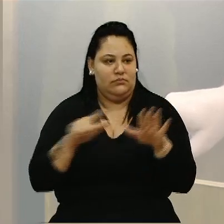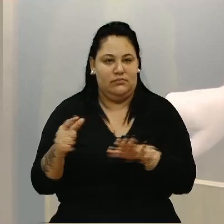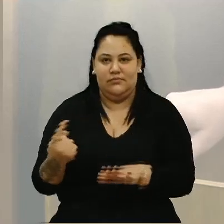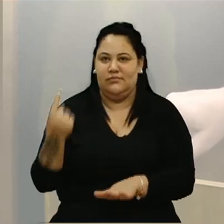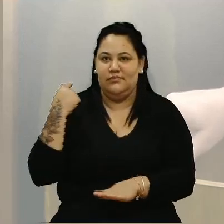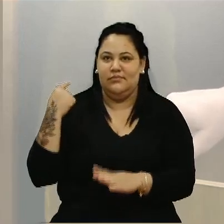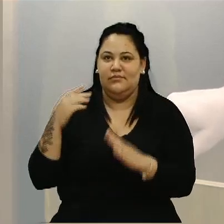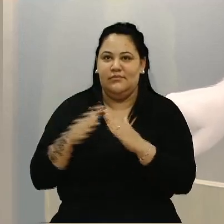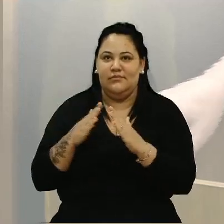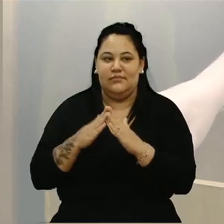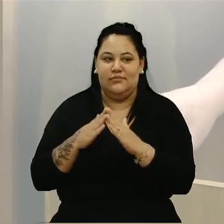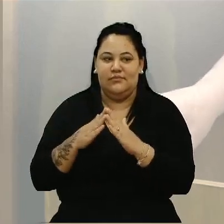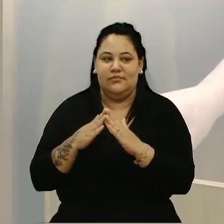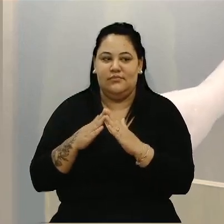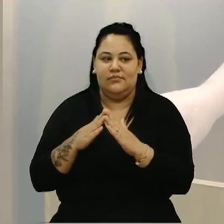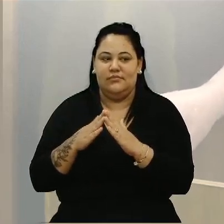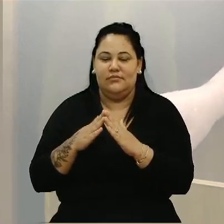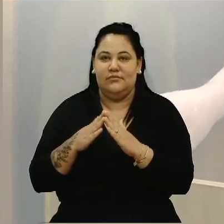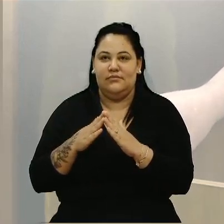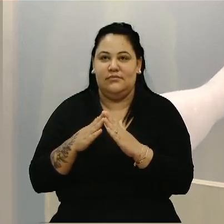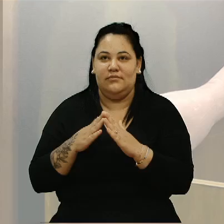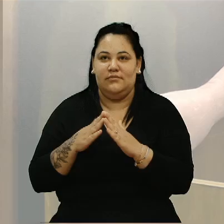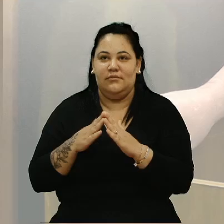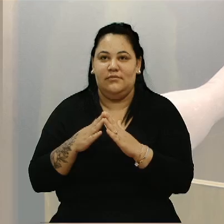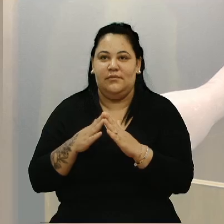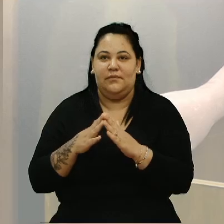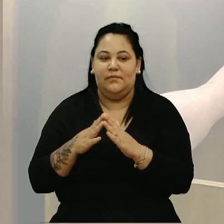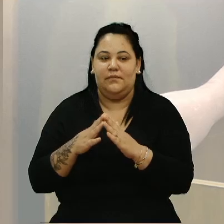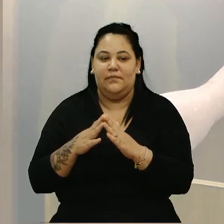vereador Lucas, o senhor estava em Brasília.